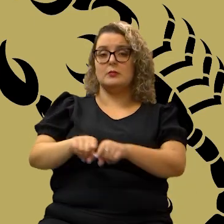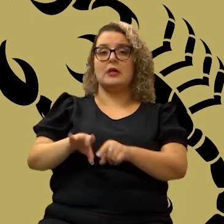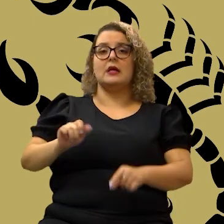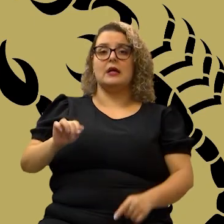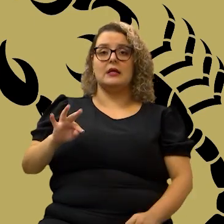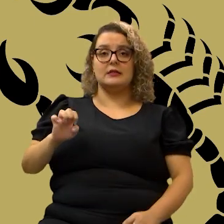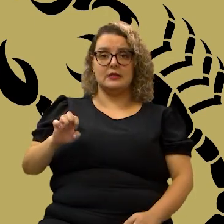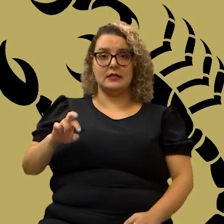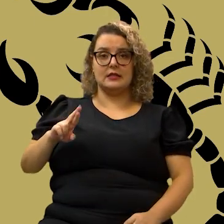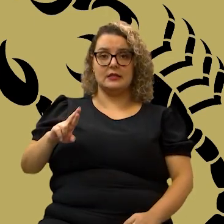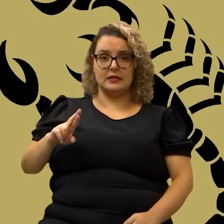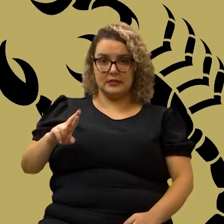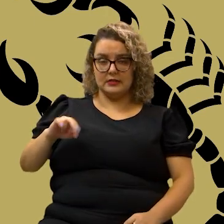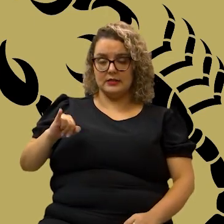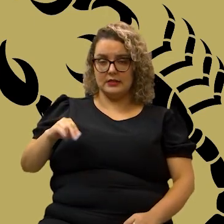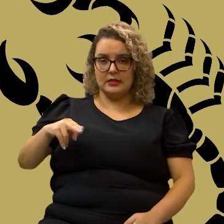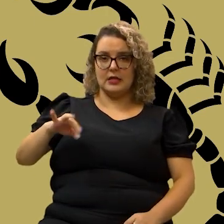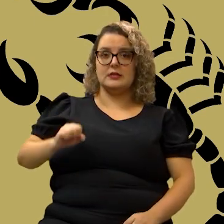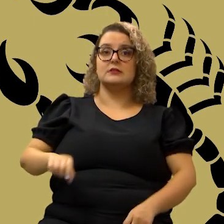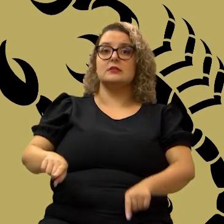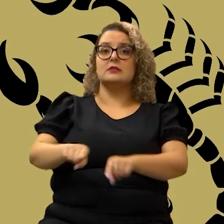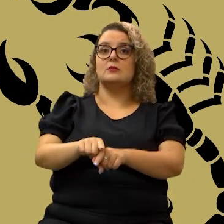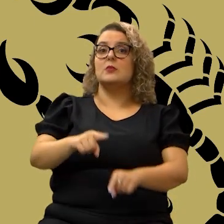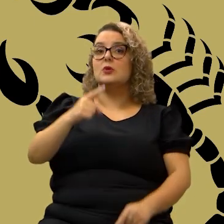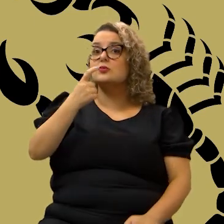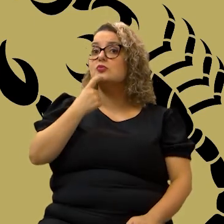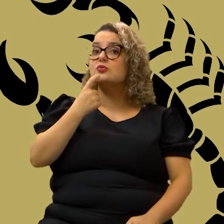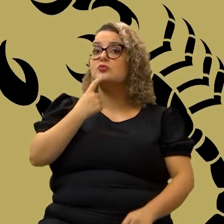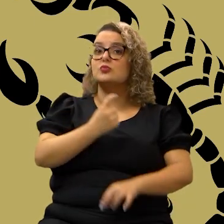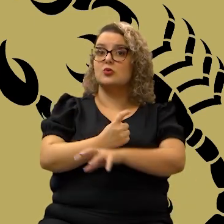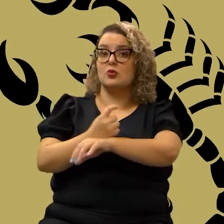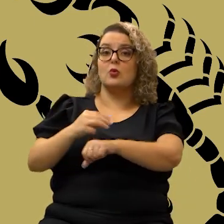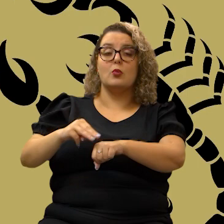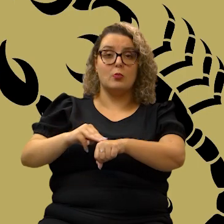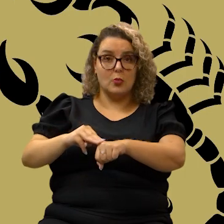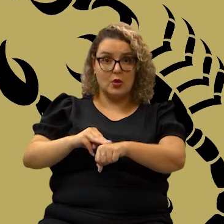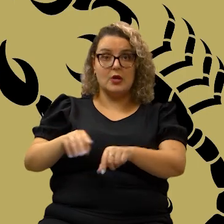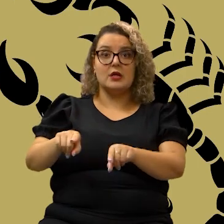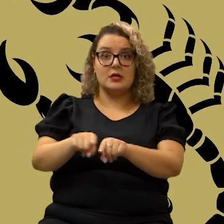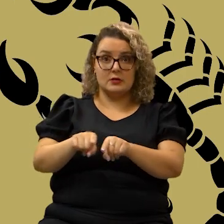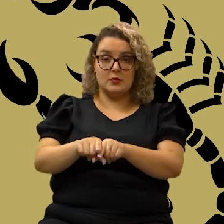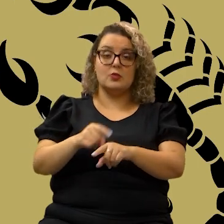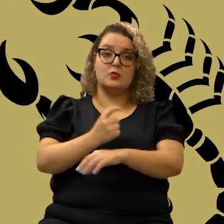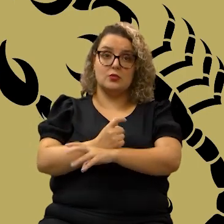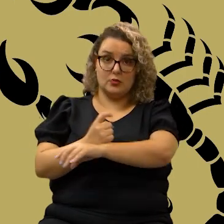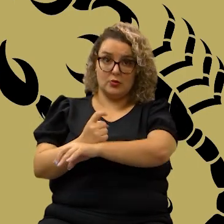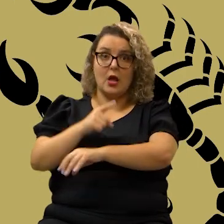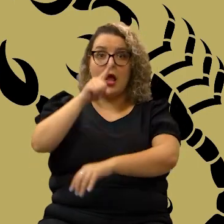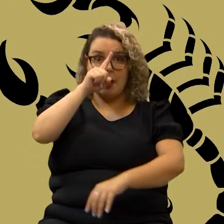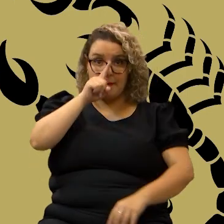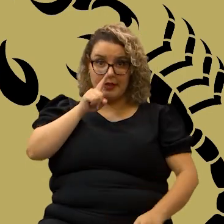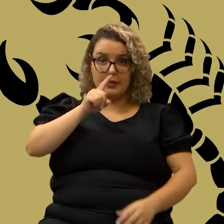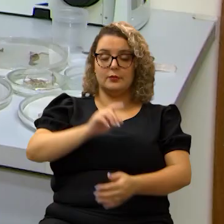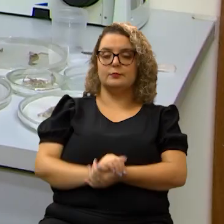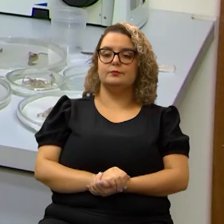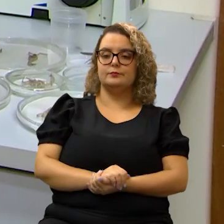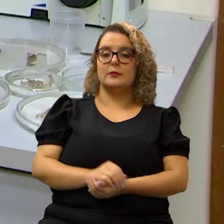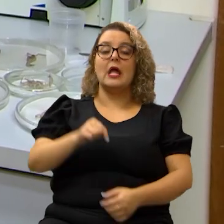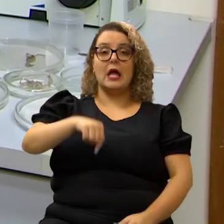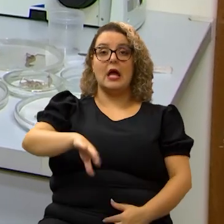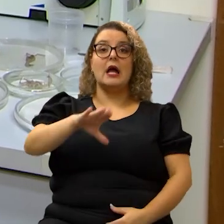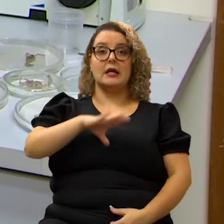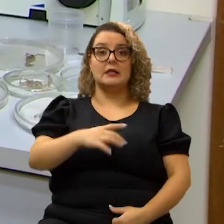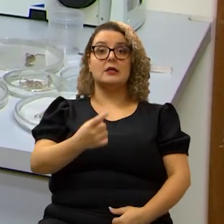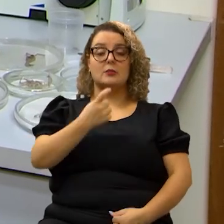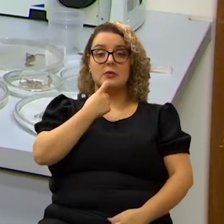região de Campinas. O escorpião marrom e o Titus cerulatus, o famoso escorpião amarelo. Aqui em